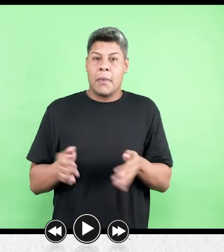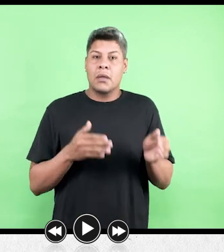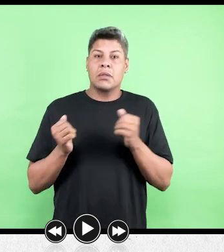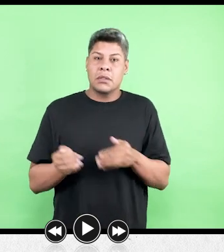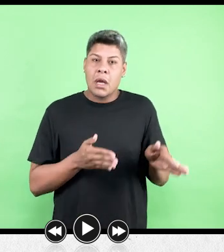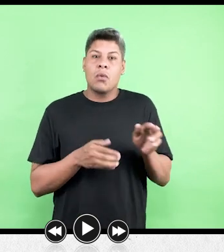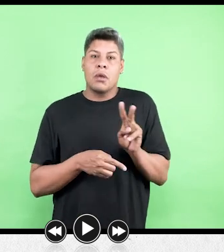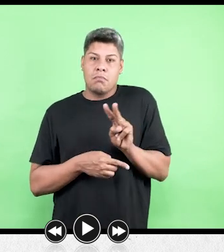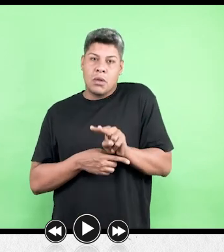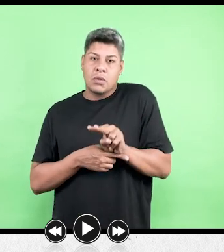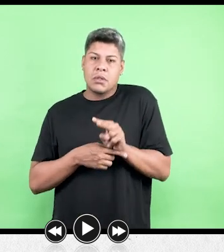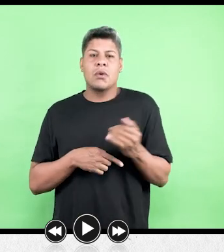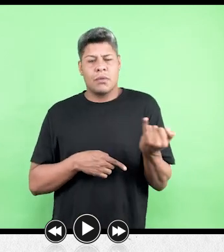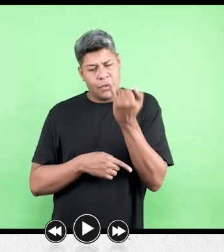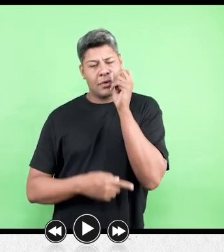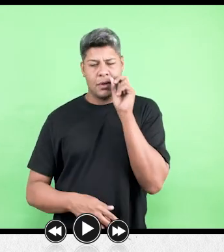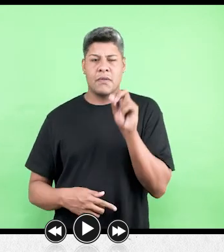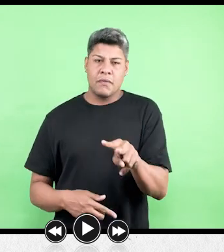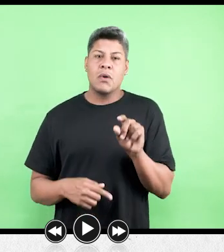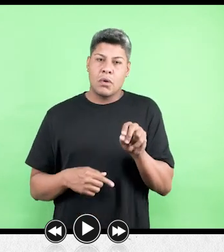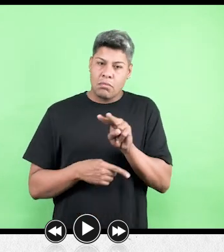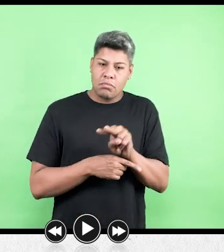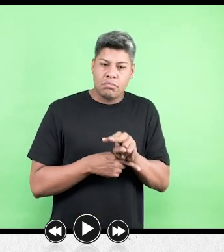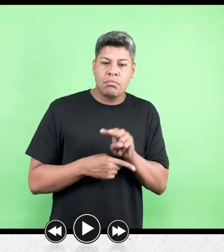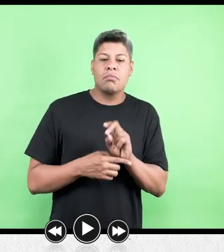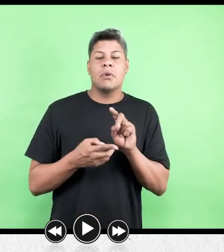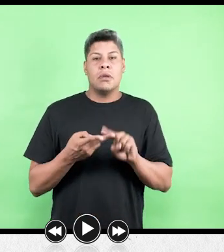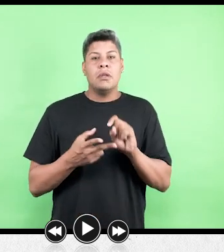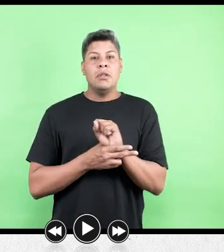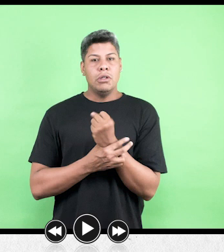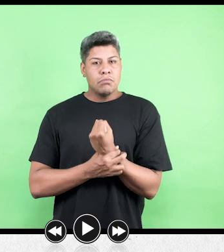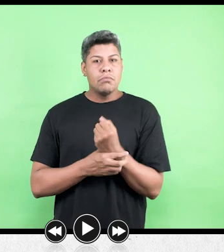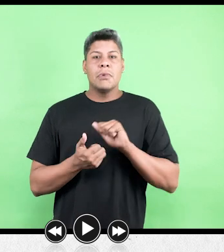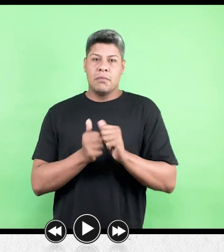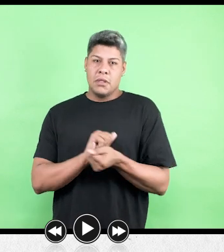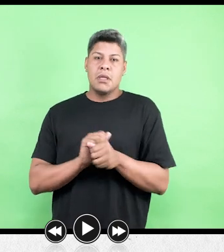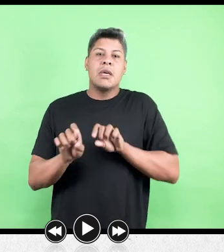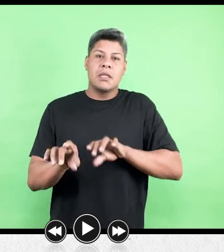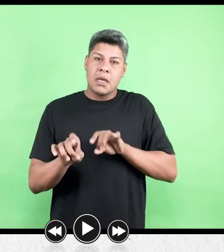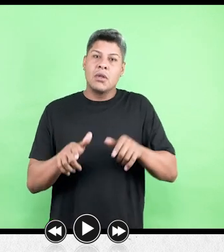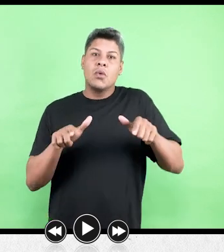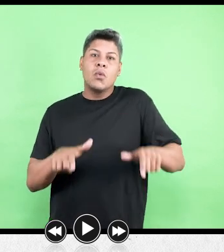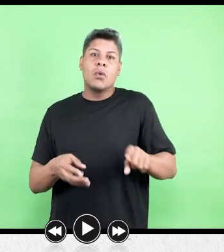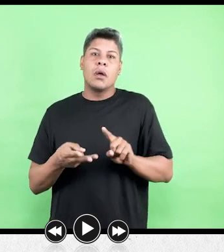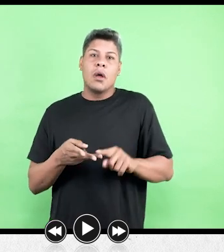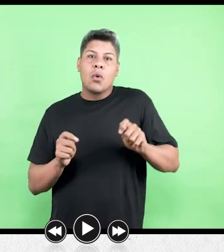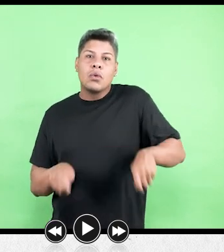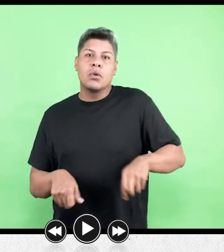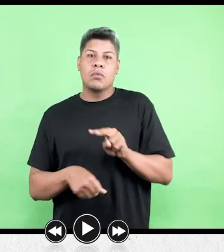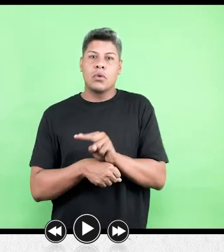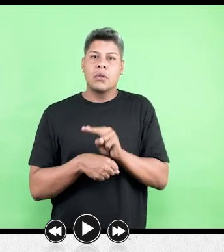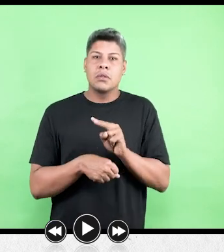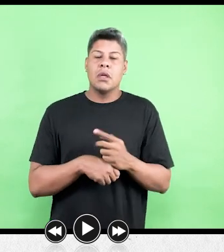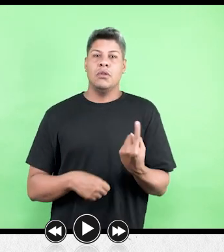então, é importante sempre, né, verificar conservação, segurança, adequação técnica das instalações, as condições de proteção,